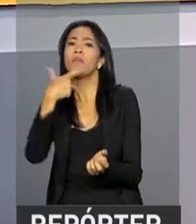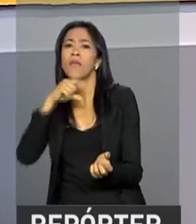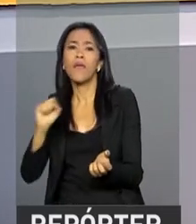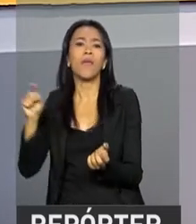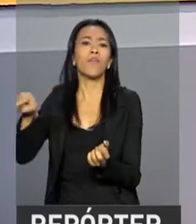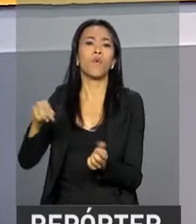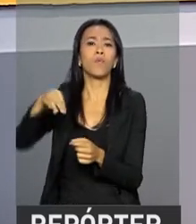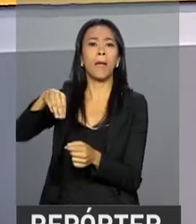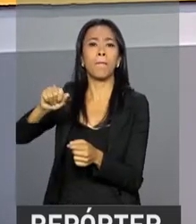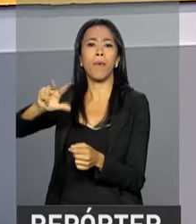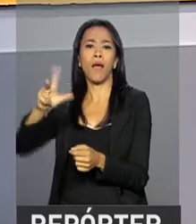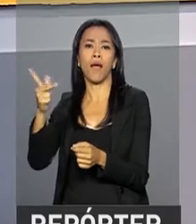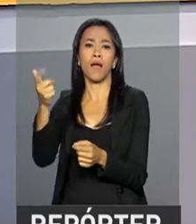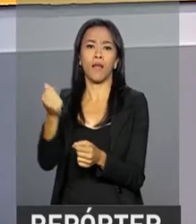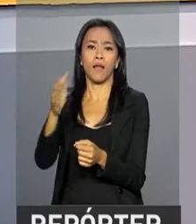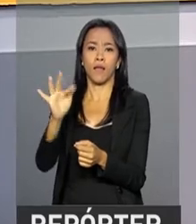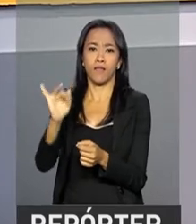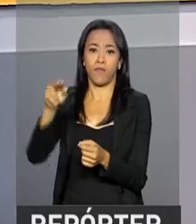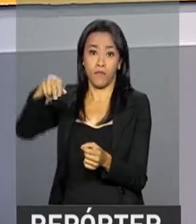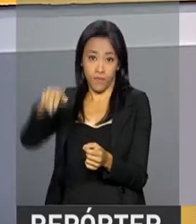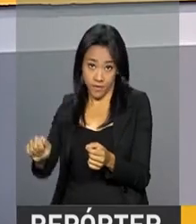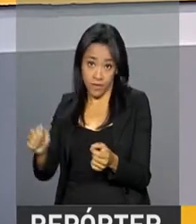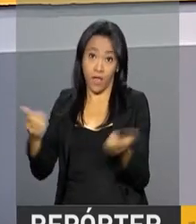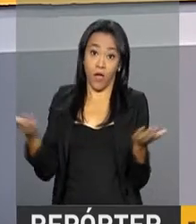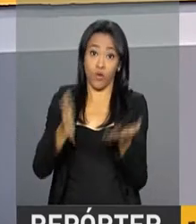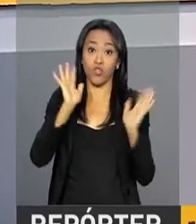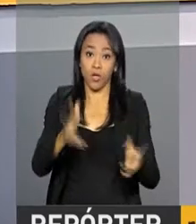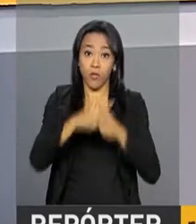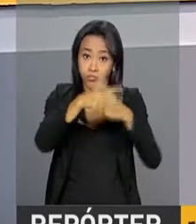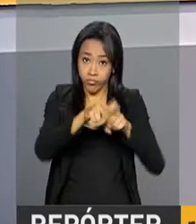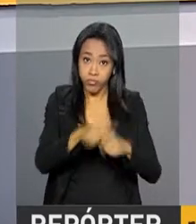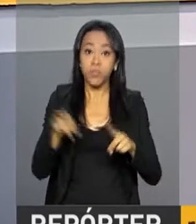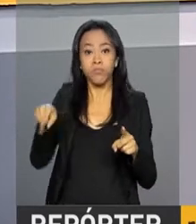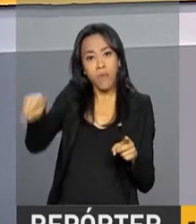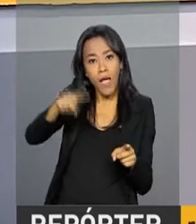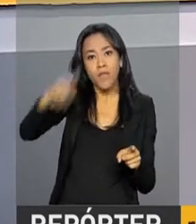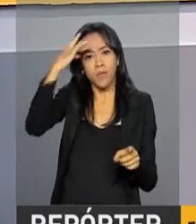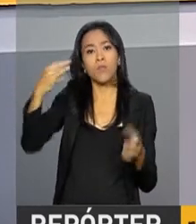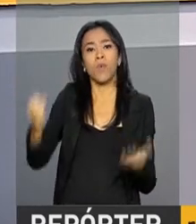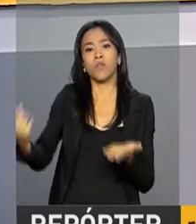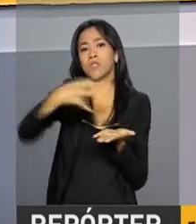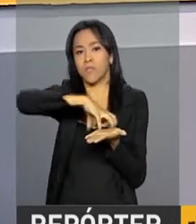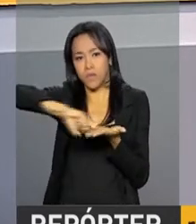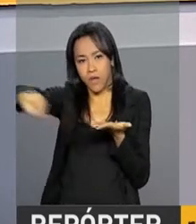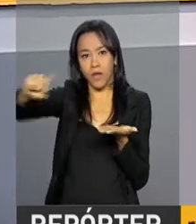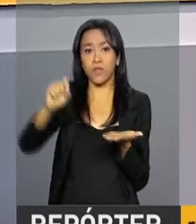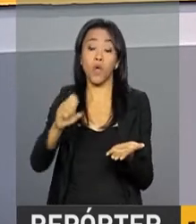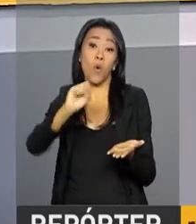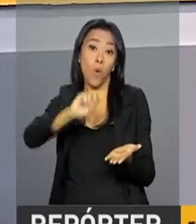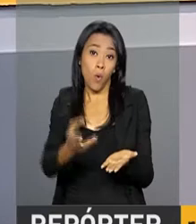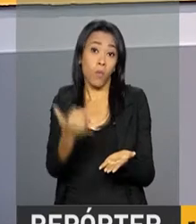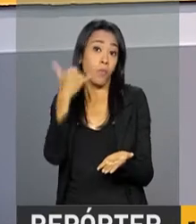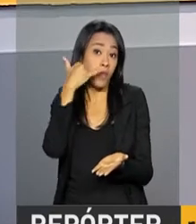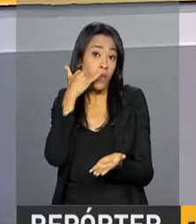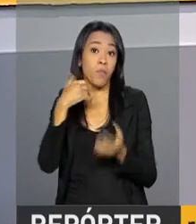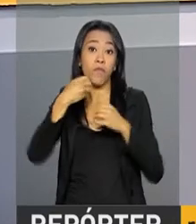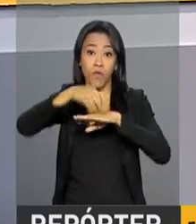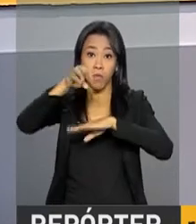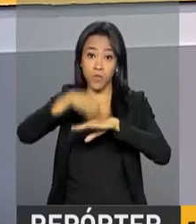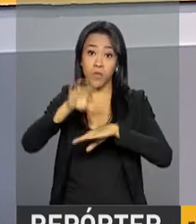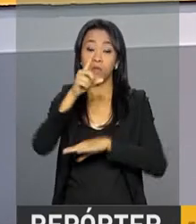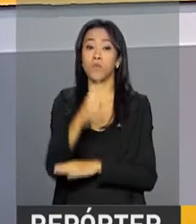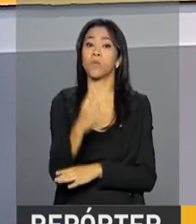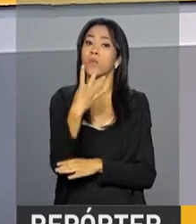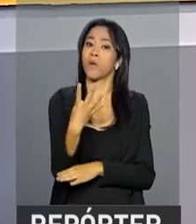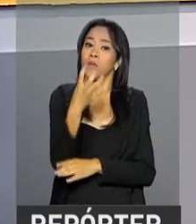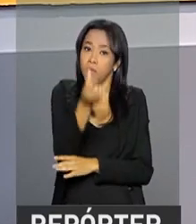liberadas após as correções a consulta está disponível no site da receita ou pelo receitafone no número 146 o